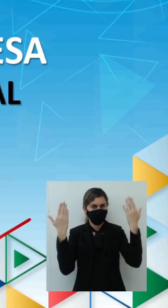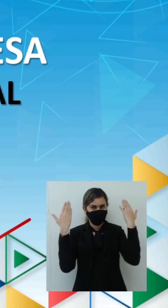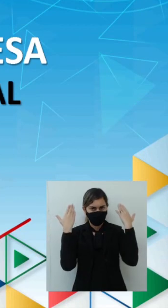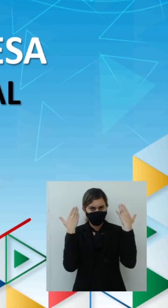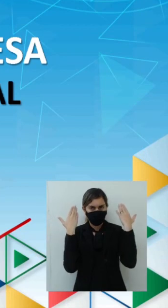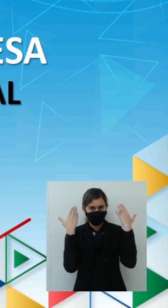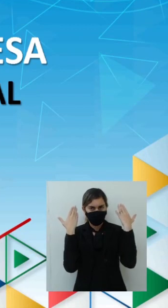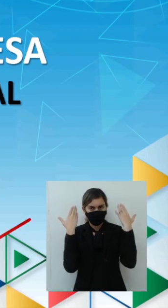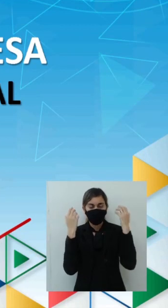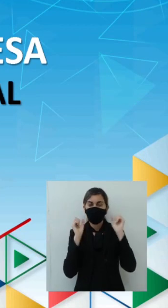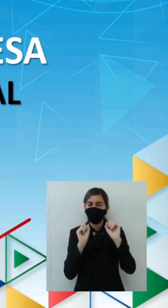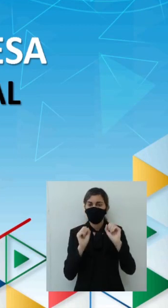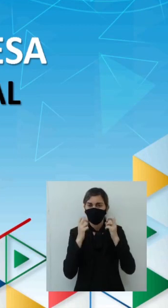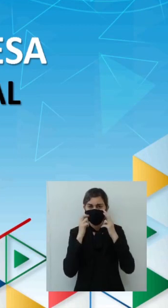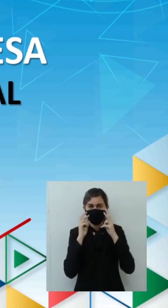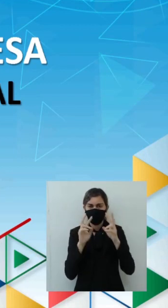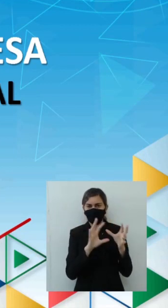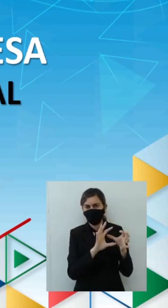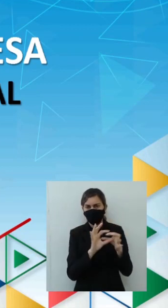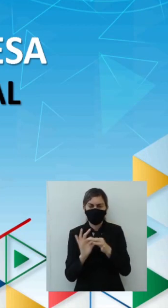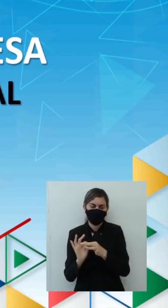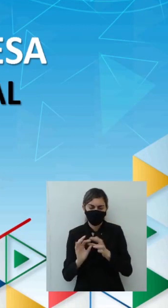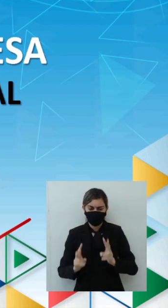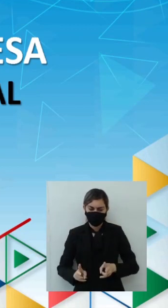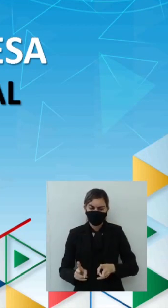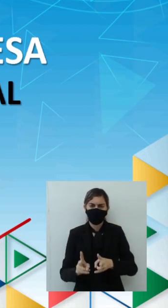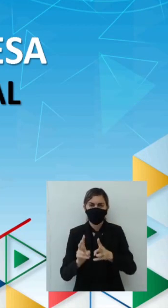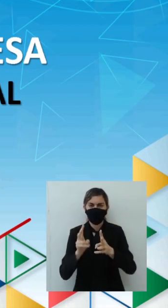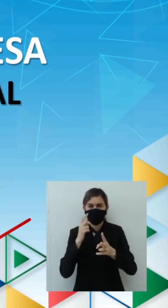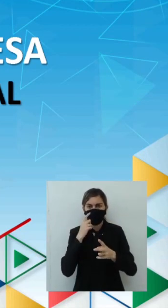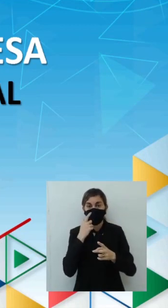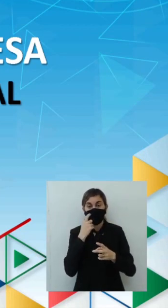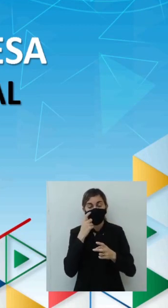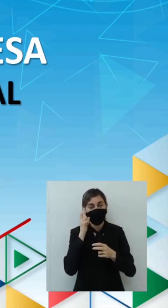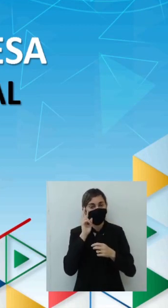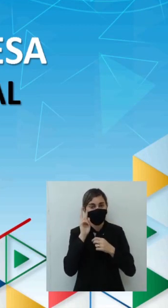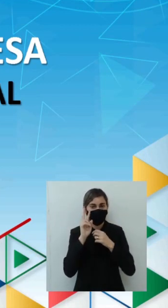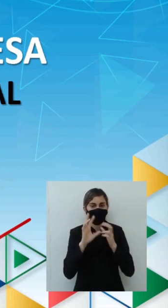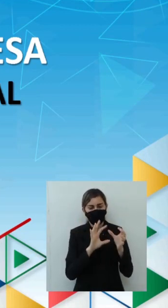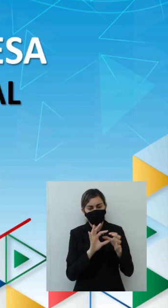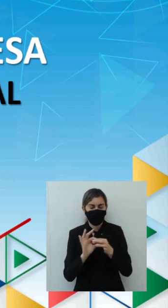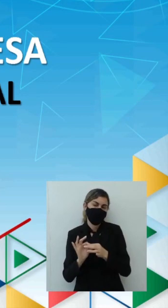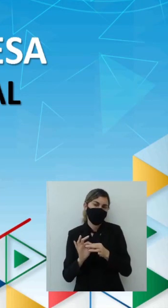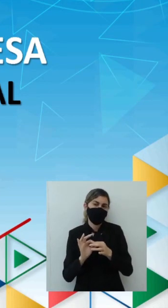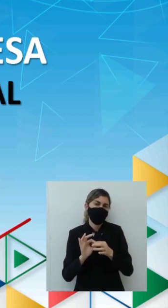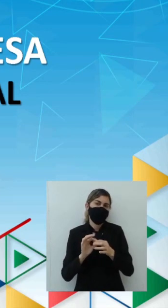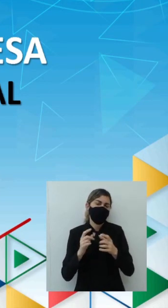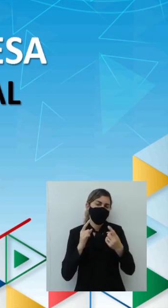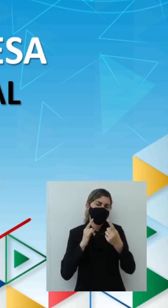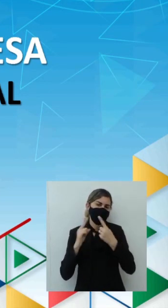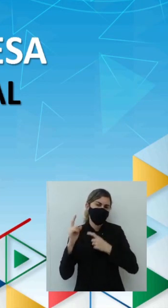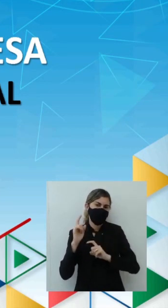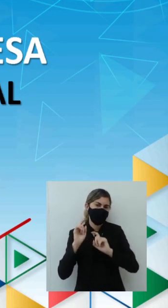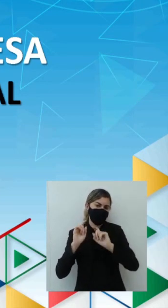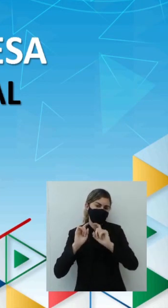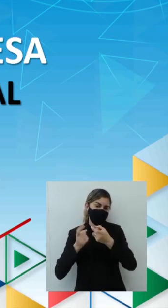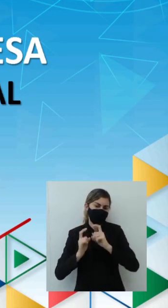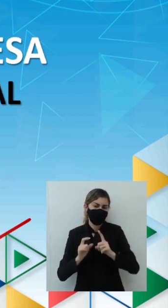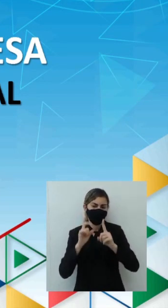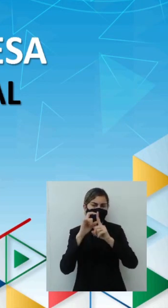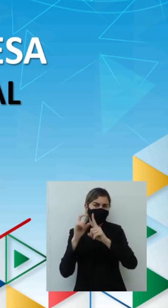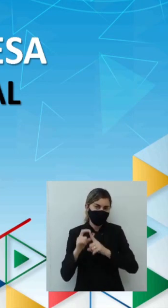na tela, podemos ver coesão sequencial. Lembrar que coesão é a articulação de